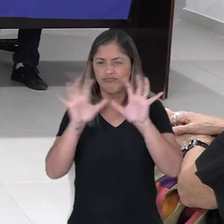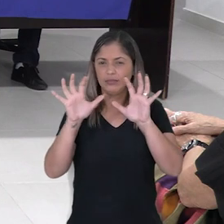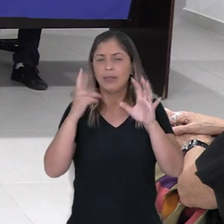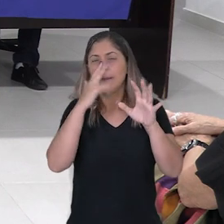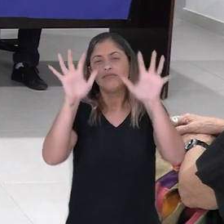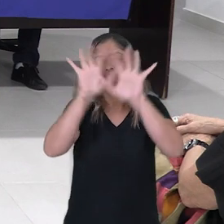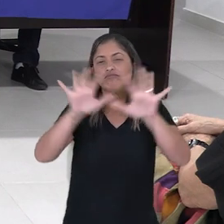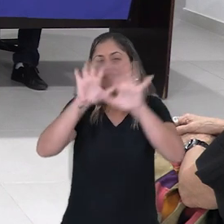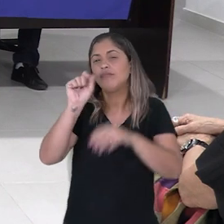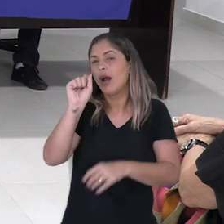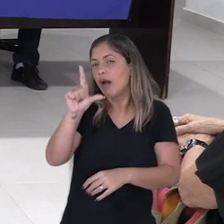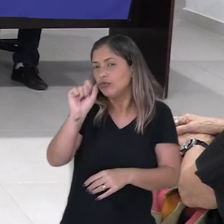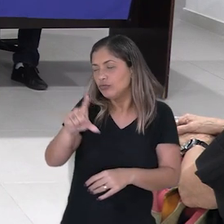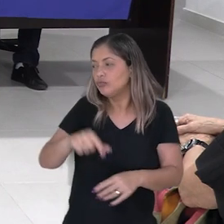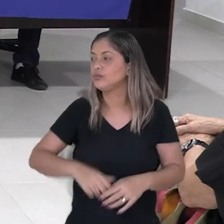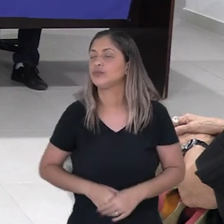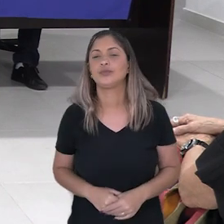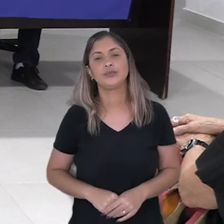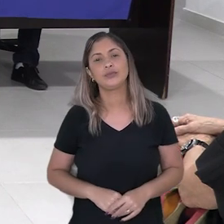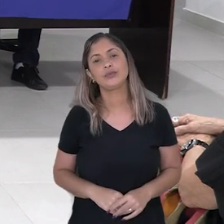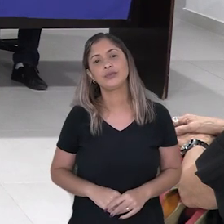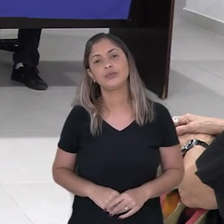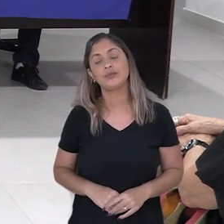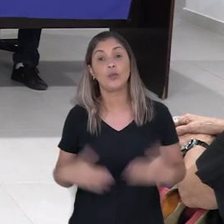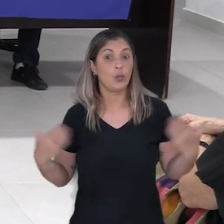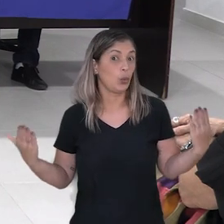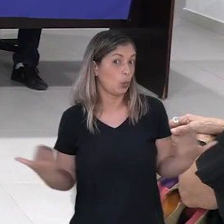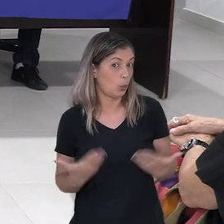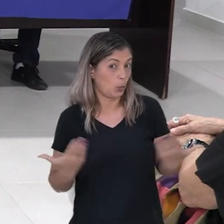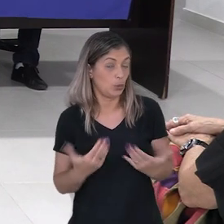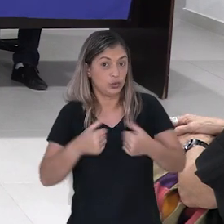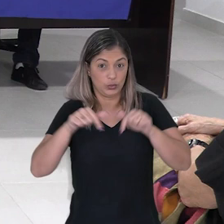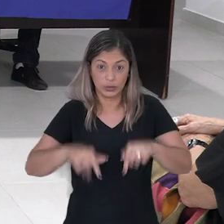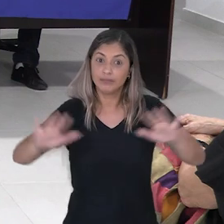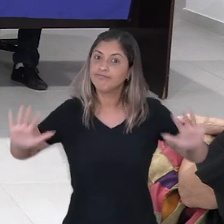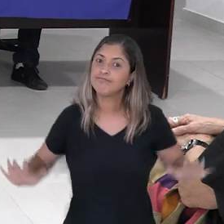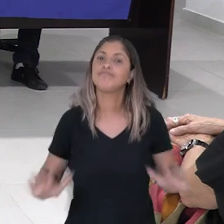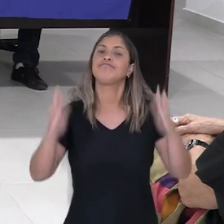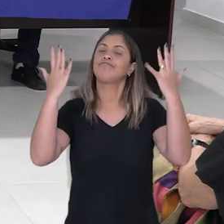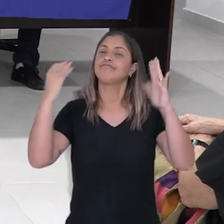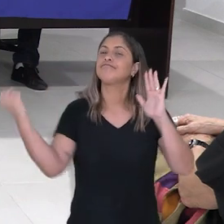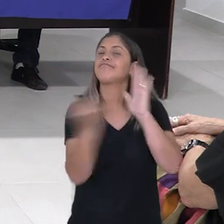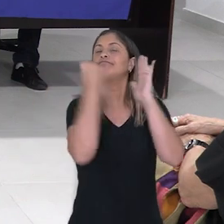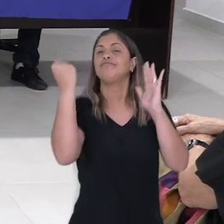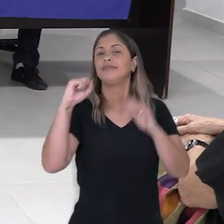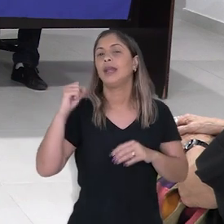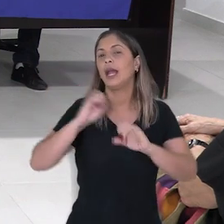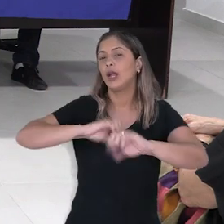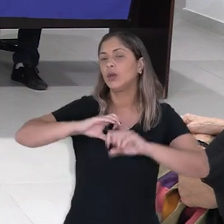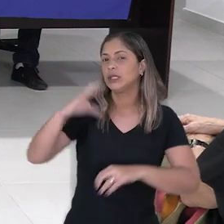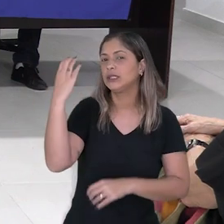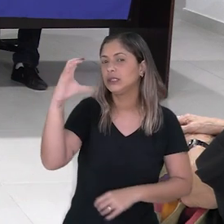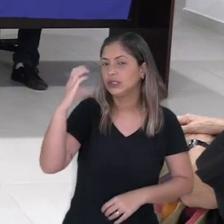azul. Bom, hoje a gente está aqui, né, para celebrar não apenas um marco na divulgação científica